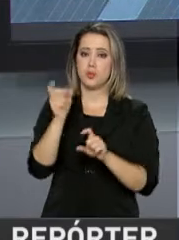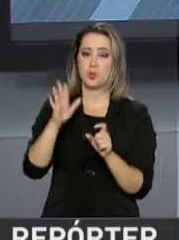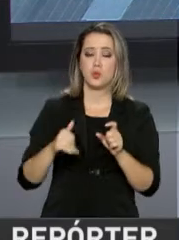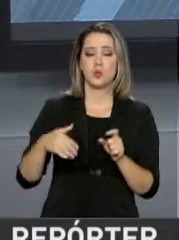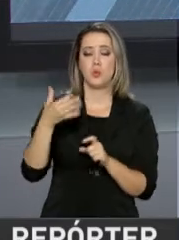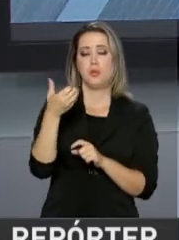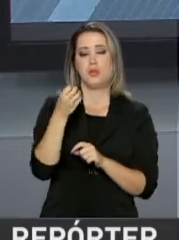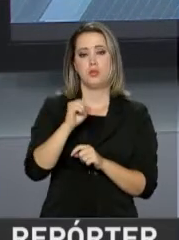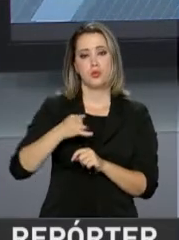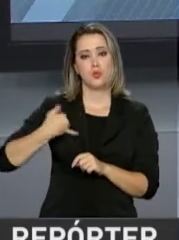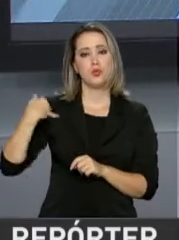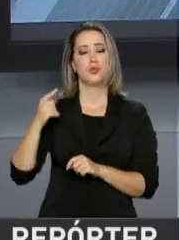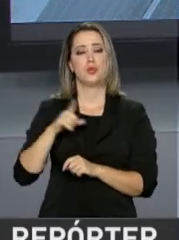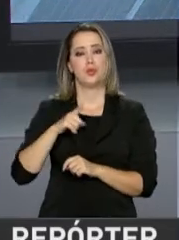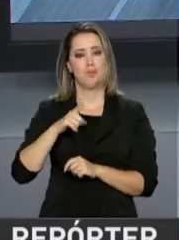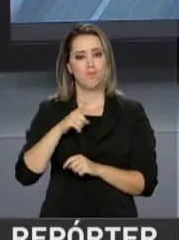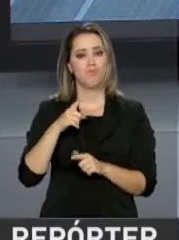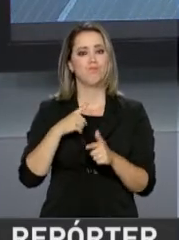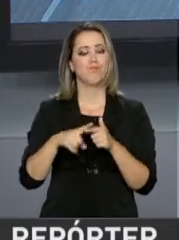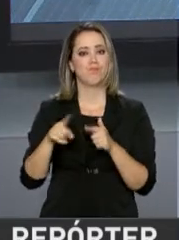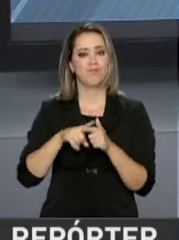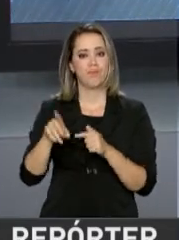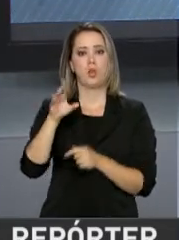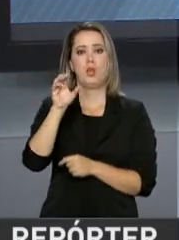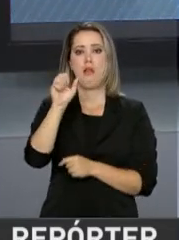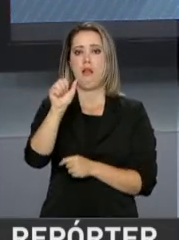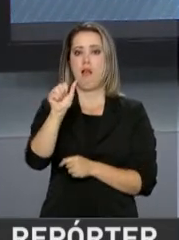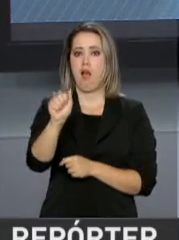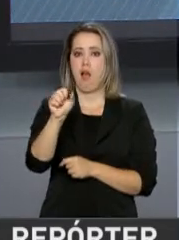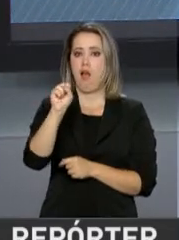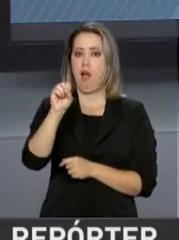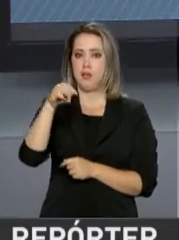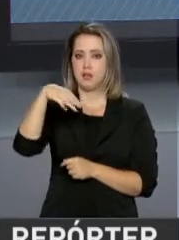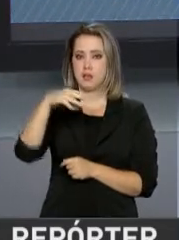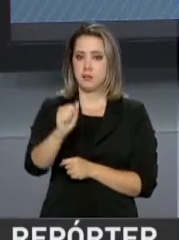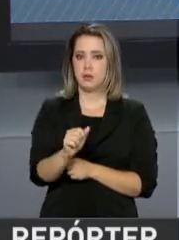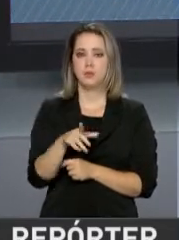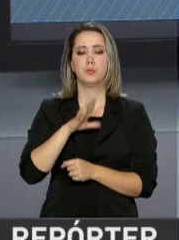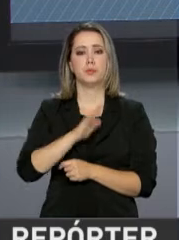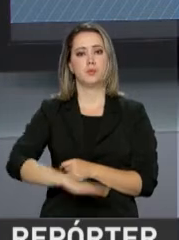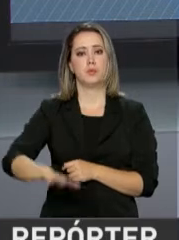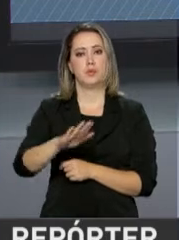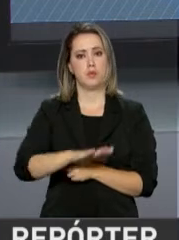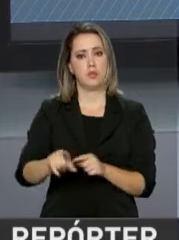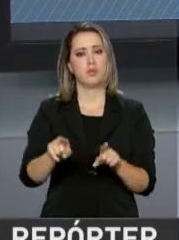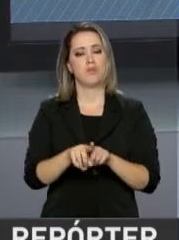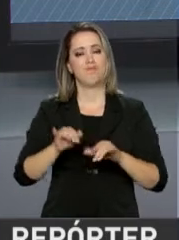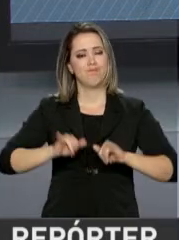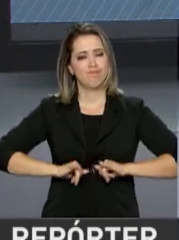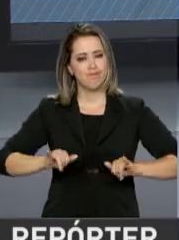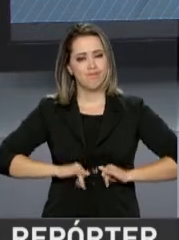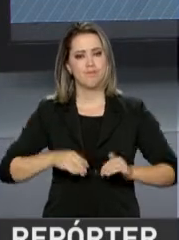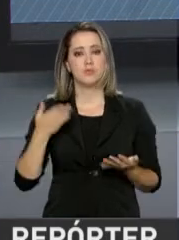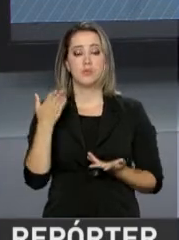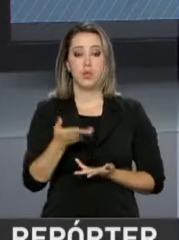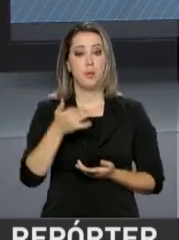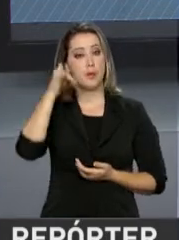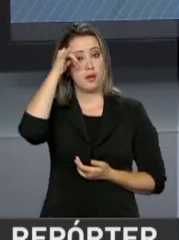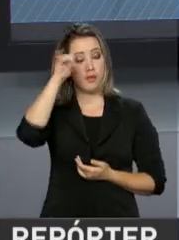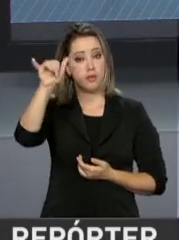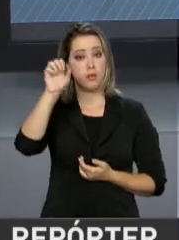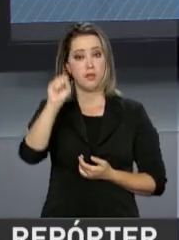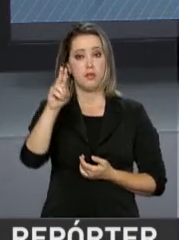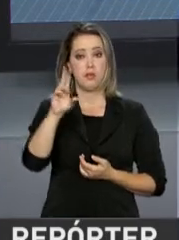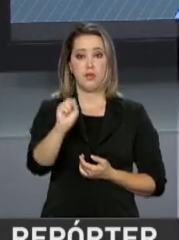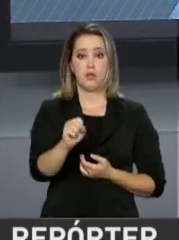18 anos tem asma e as crianças também sofrem muito com o problema para combater essa doença o sistema único de saúde